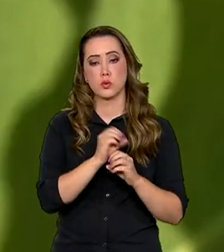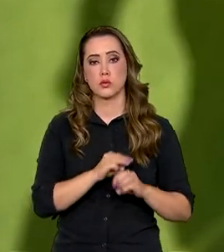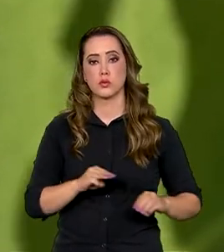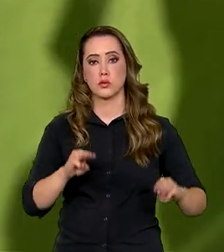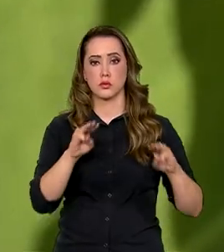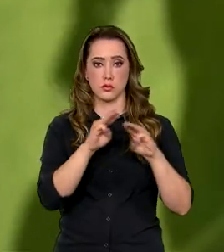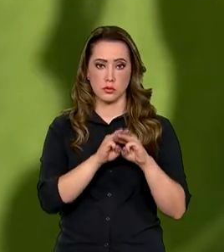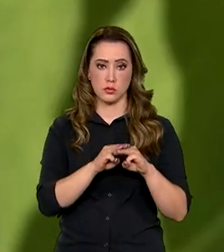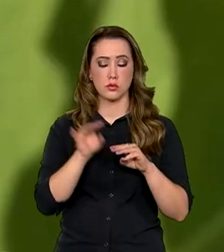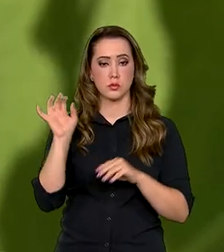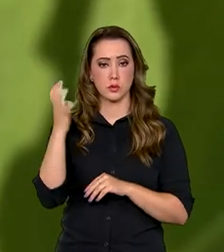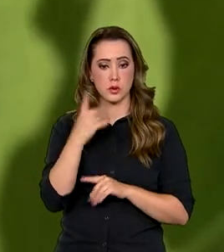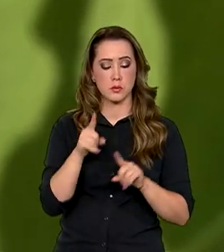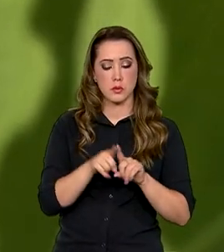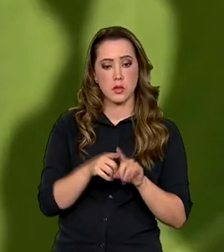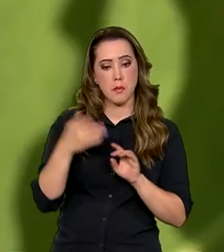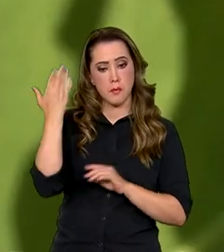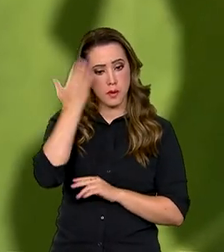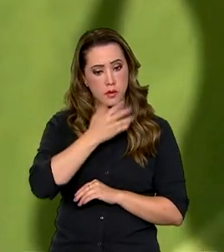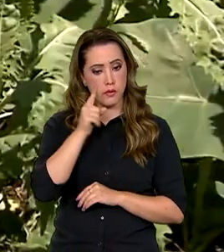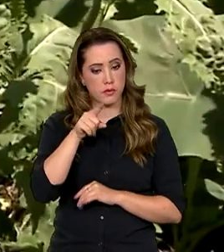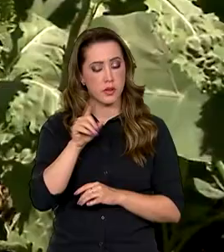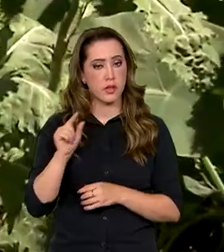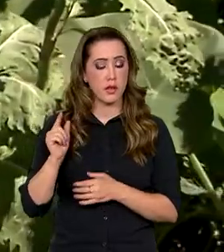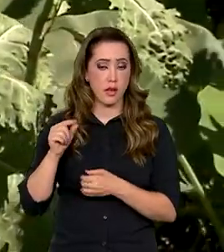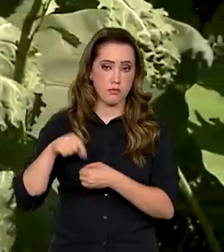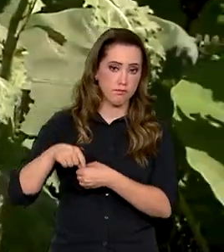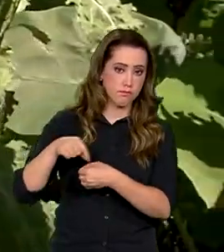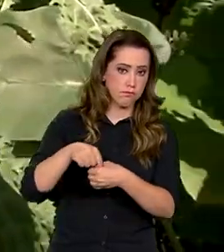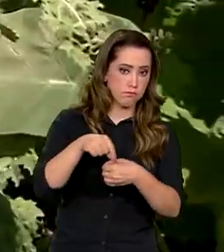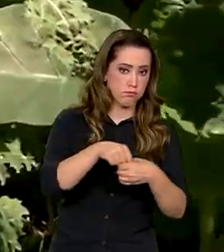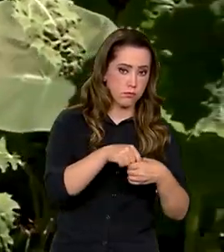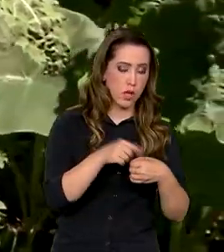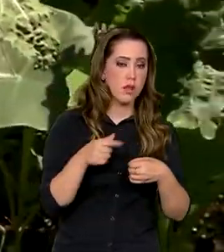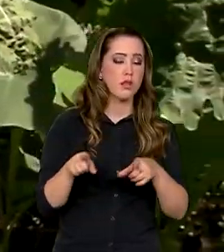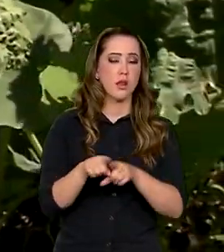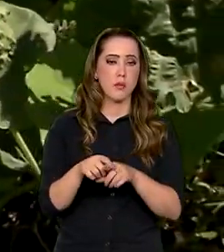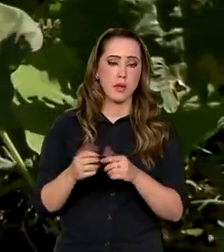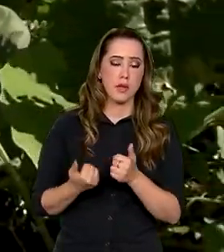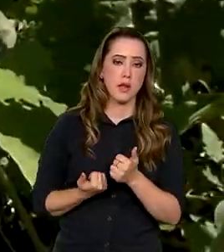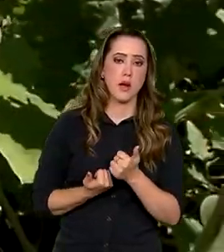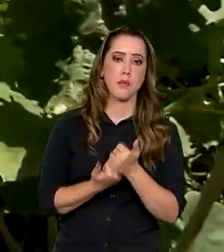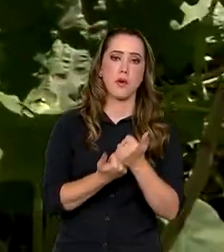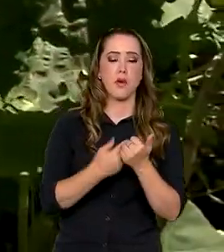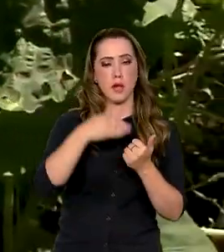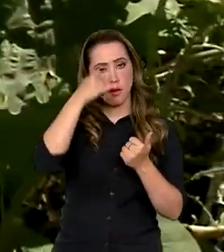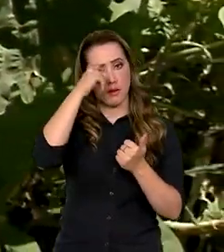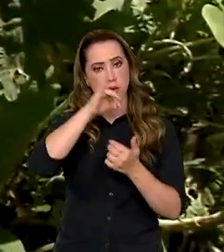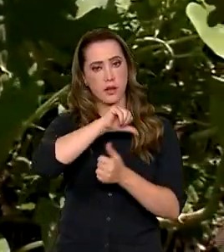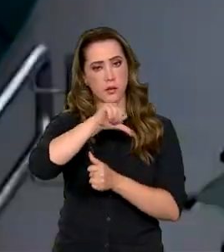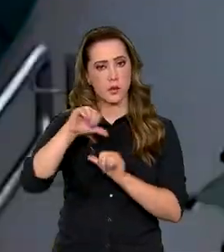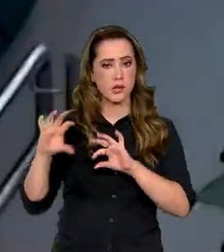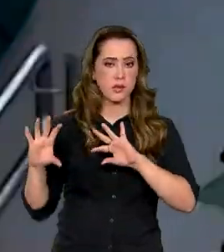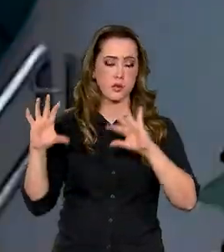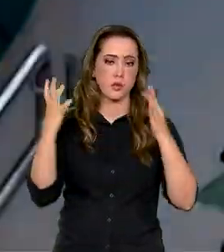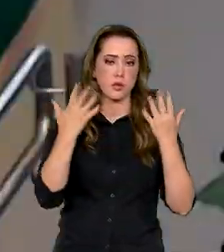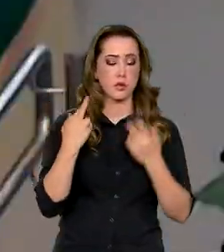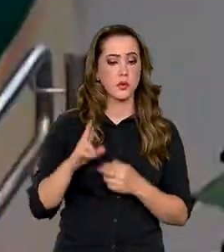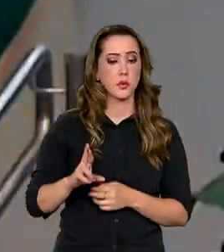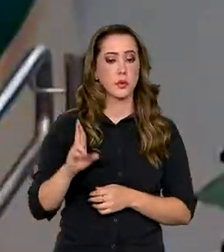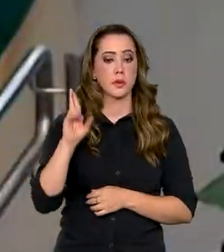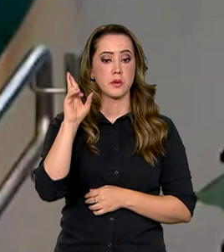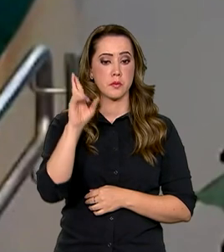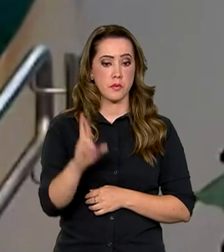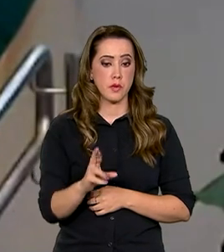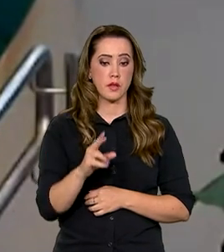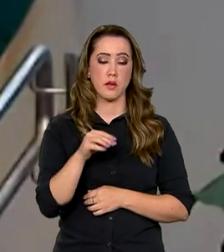Ambiente comprova que esse tipo de cultivo também reforça o combate às mudanças climáticas. O